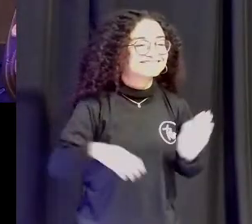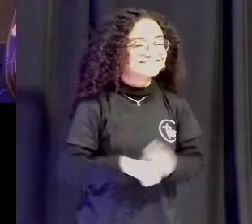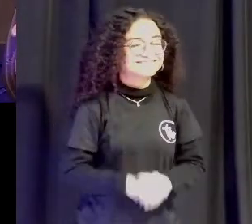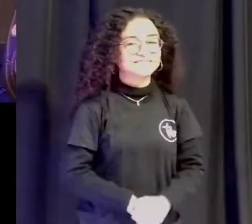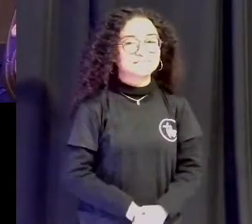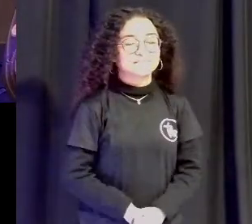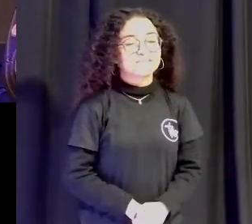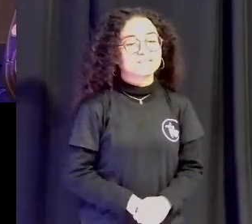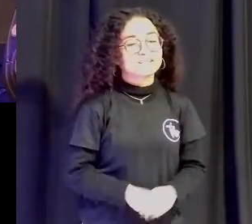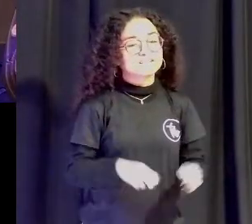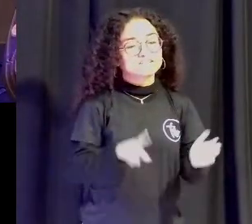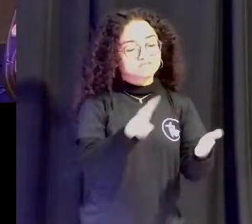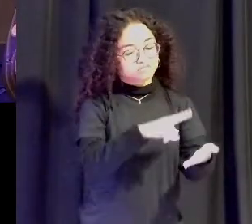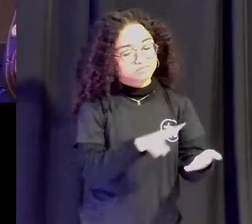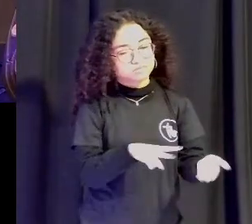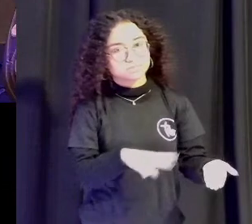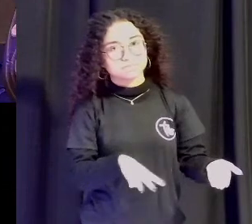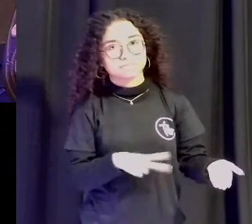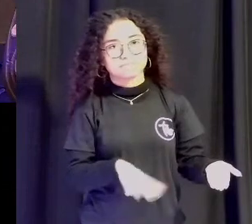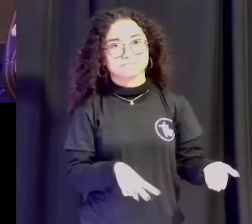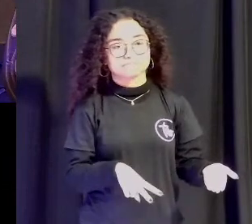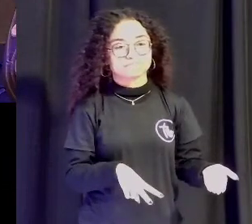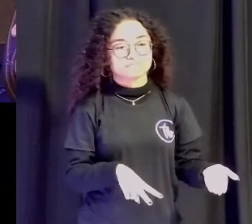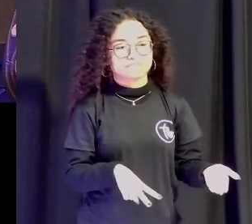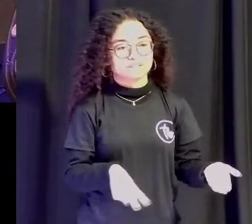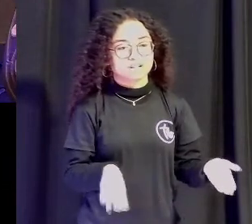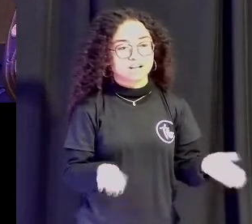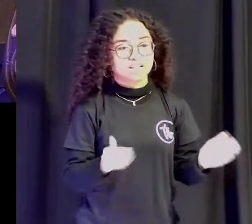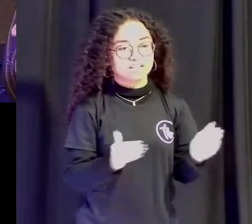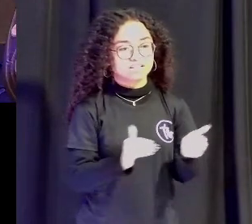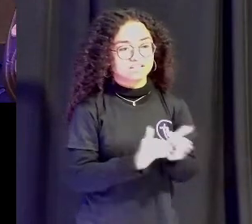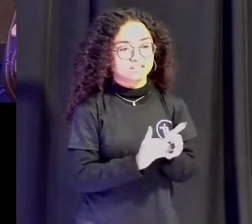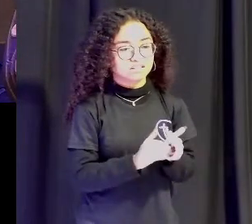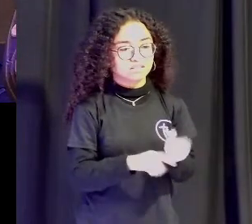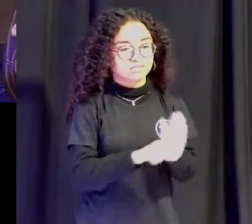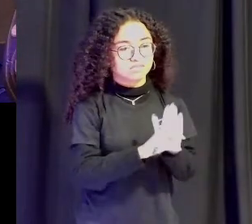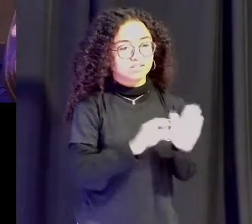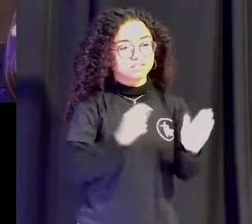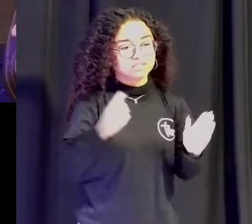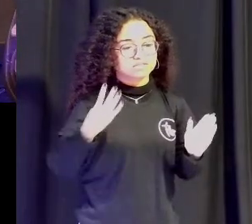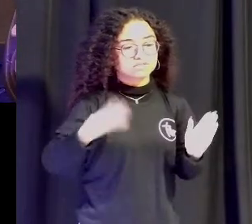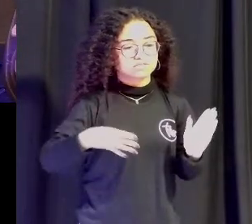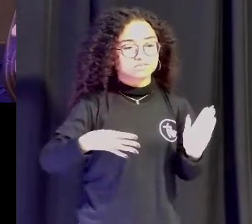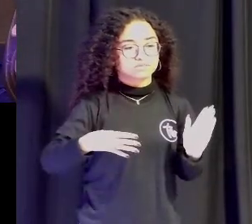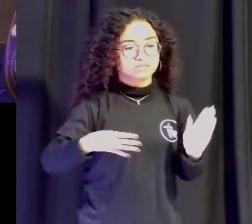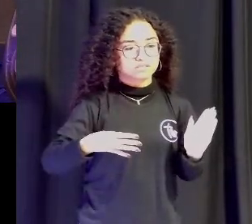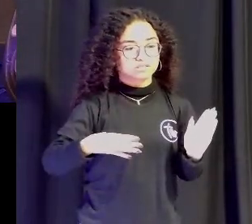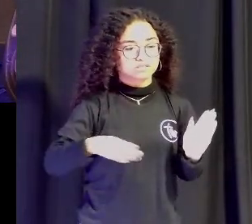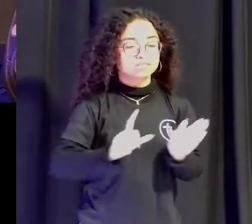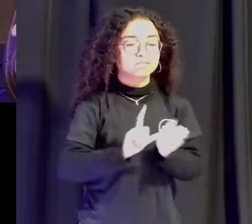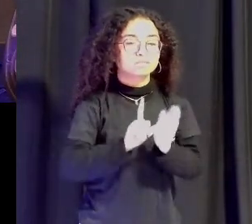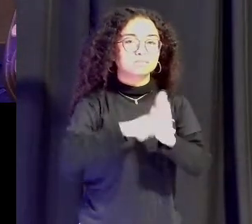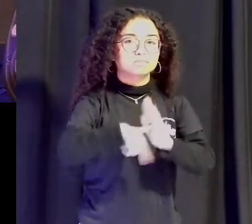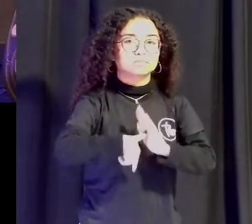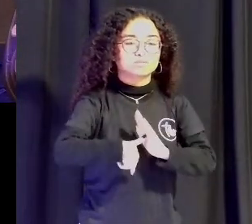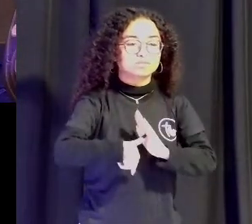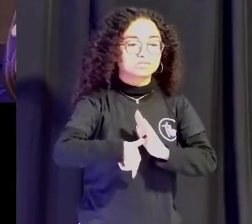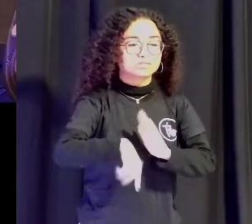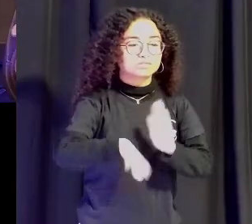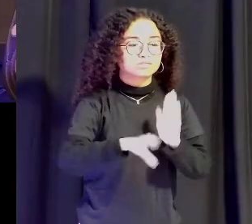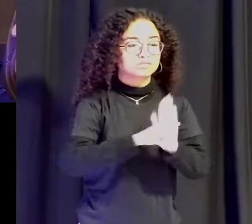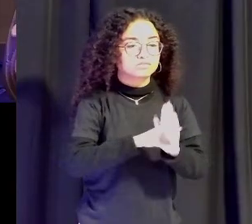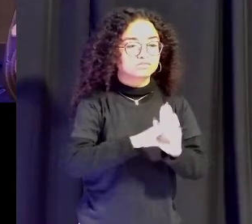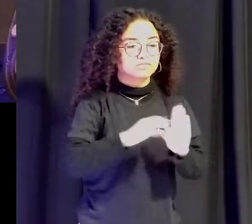nós vamos ler até o verso 4, e depois no capítulo 4 nós vamos ler o